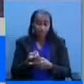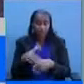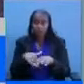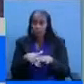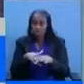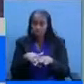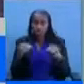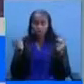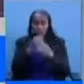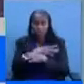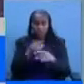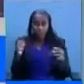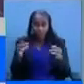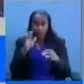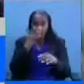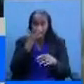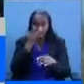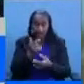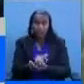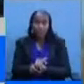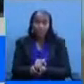de participar no Campeonato de África.